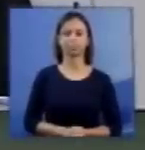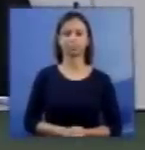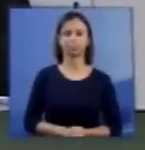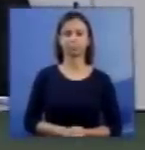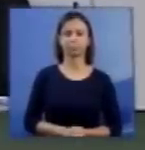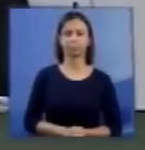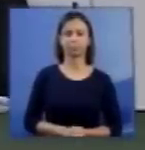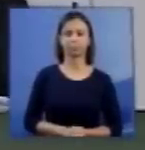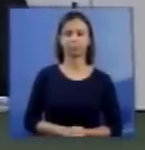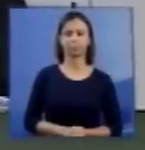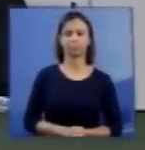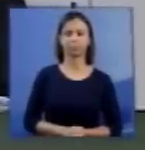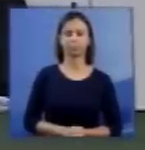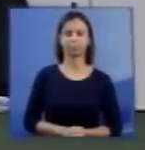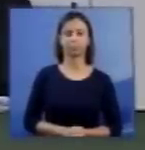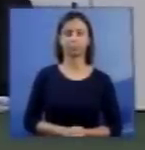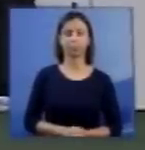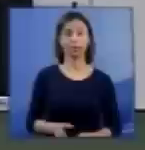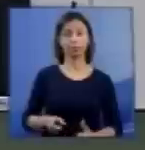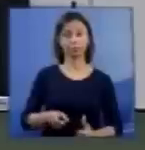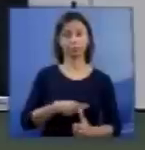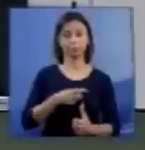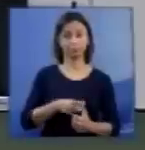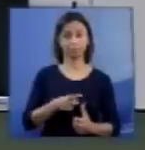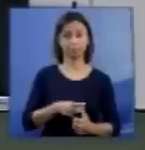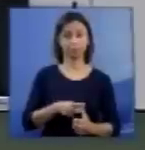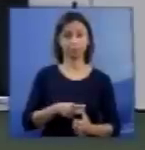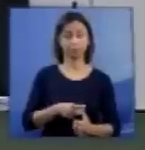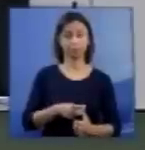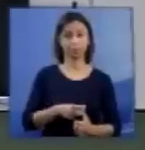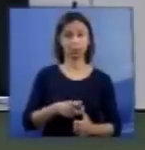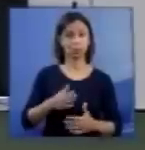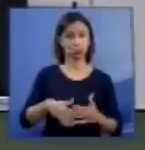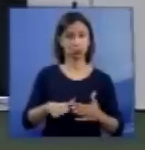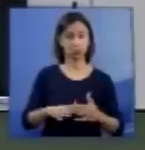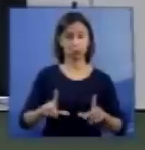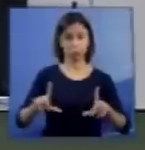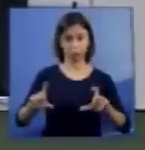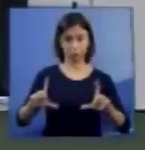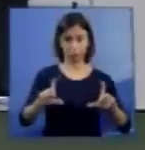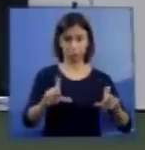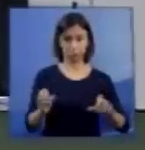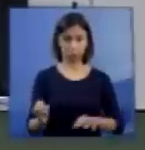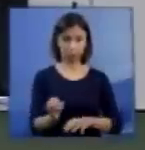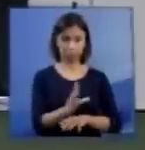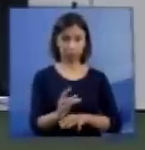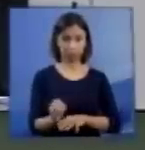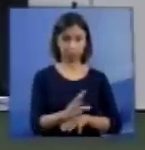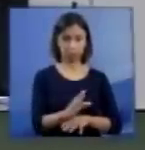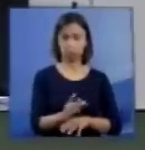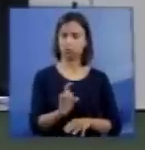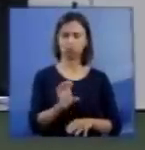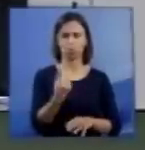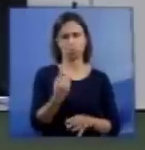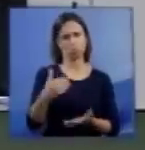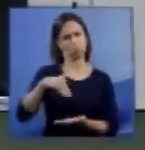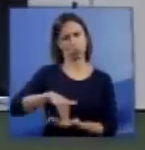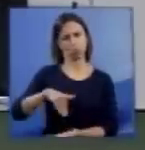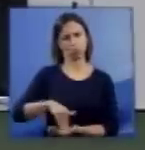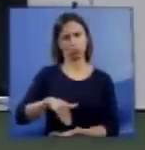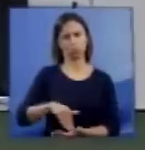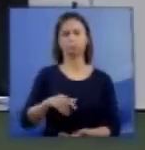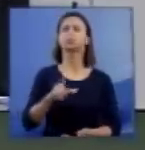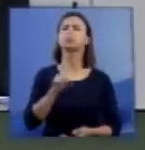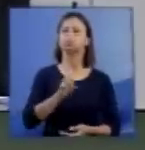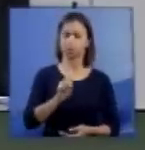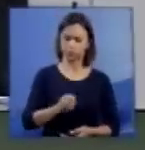púlpito em primeiro todas as fotos que foram apresentadas com exceção à última são de criança sim